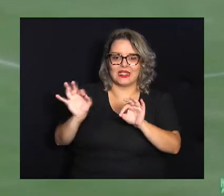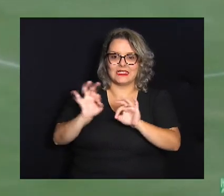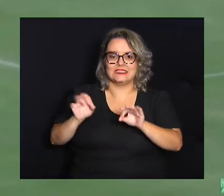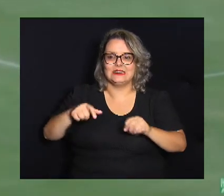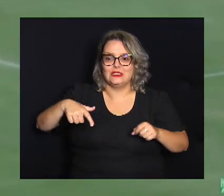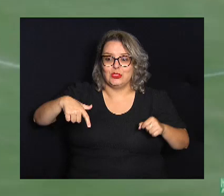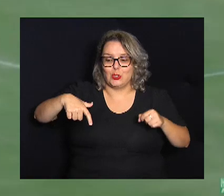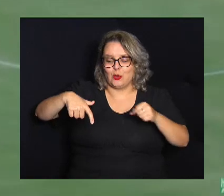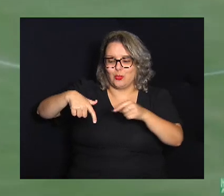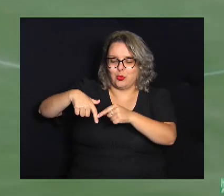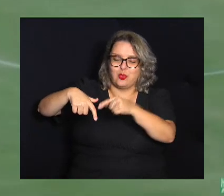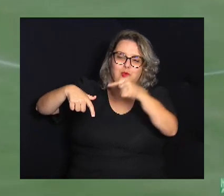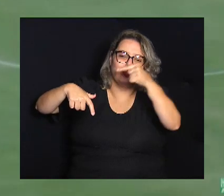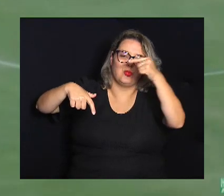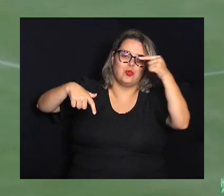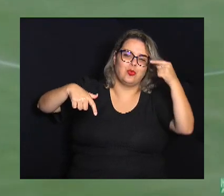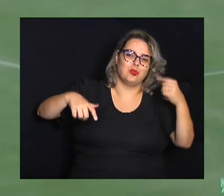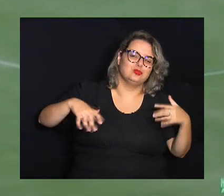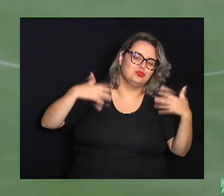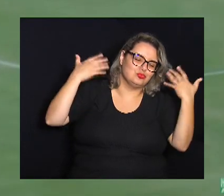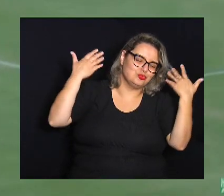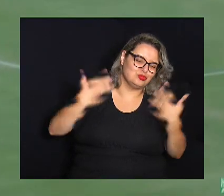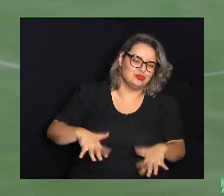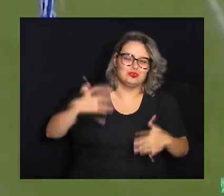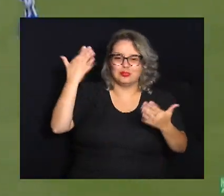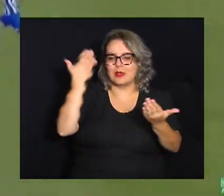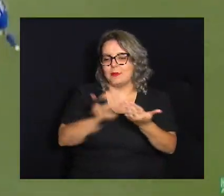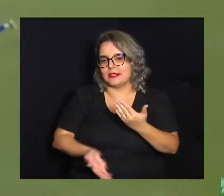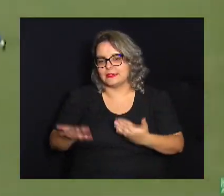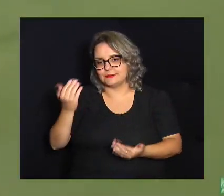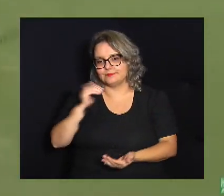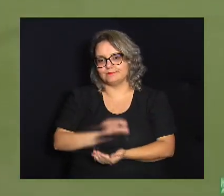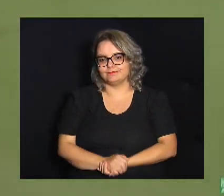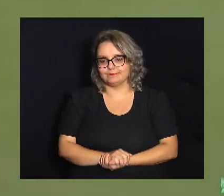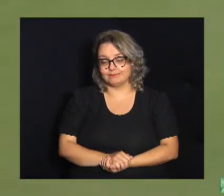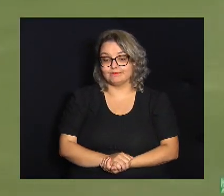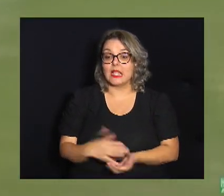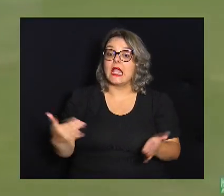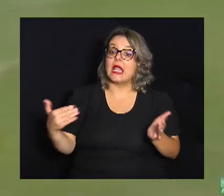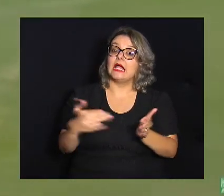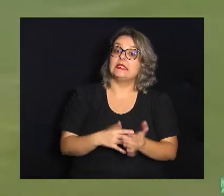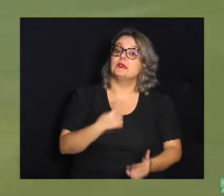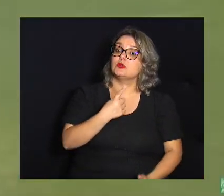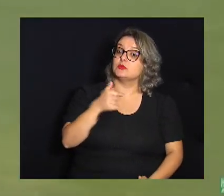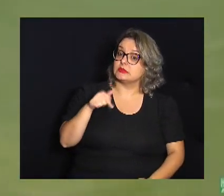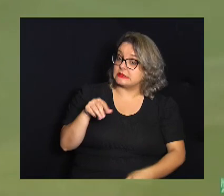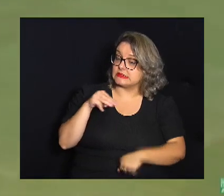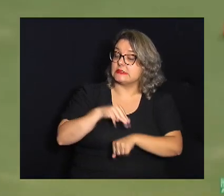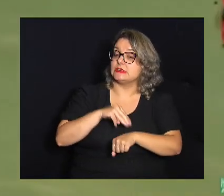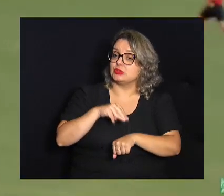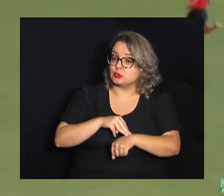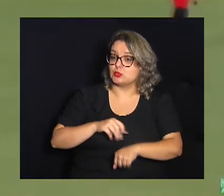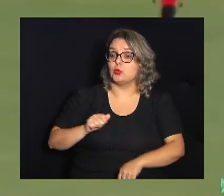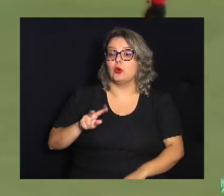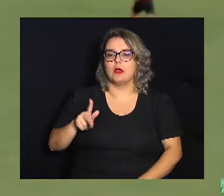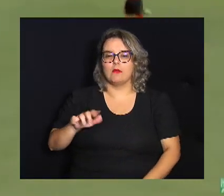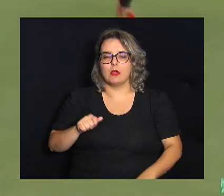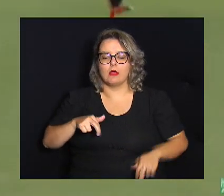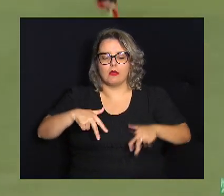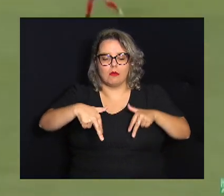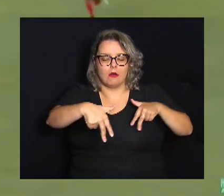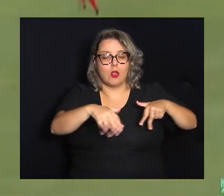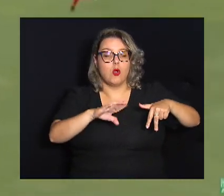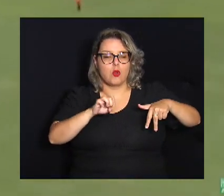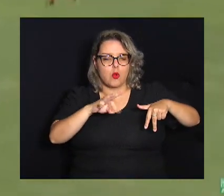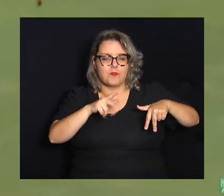acertou o travessão. Que gol perdido! Até que aos 17 minutos, o Avaí puxou contra-ataque